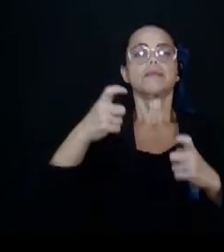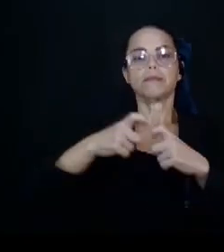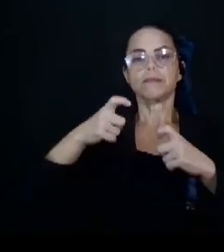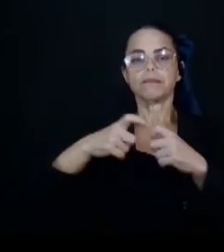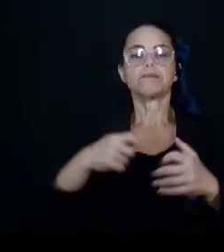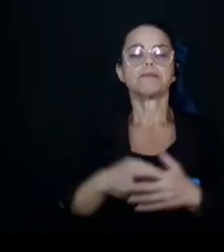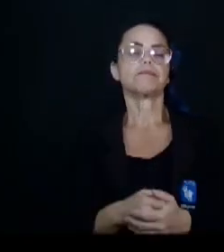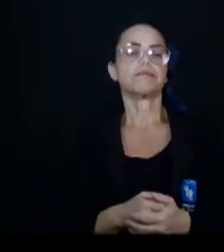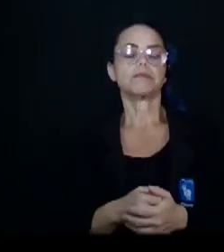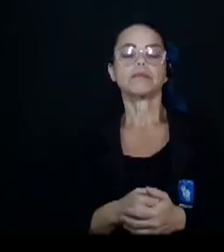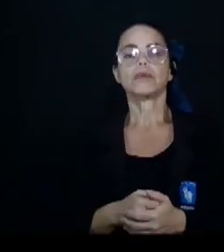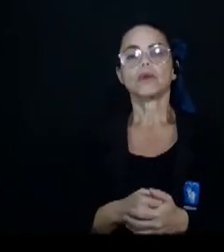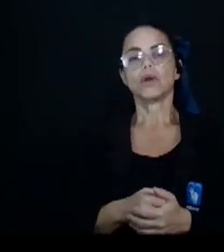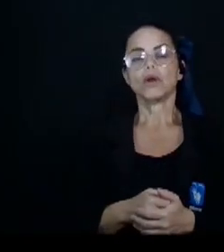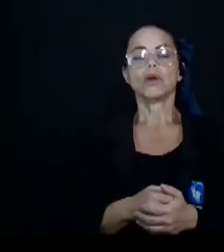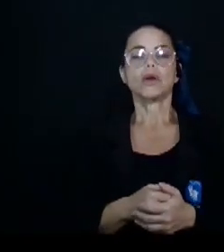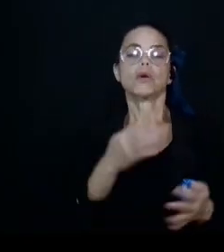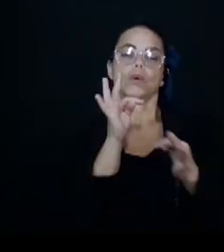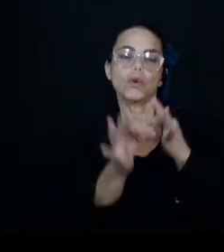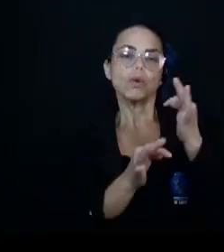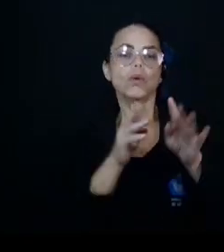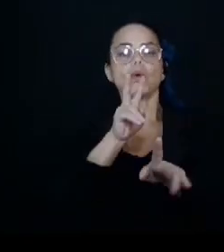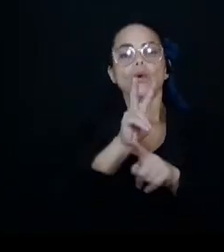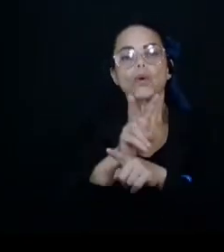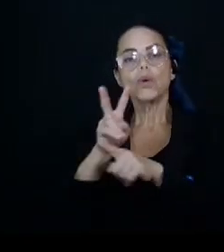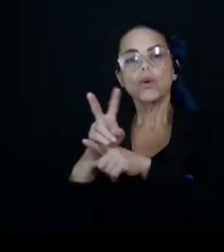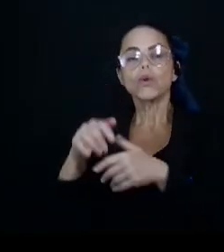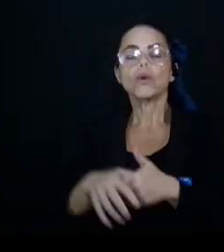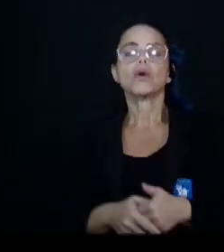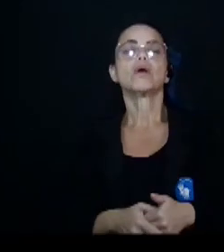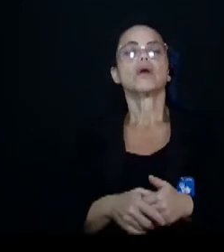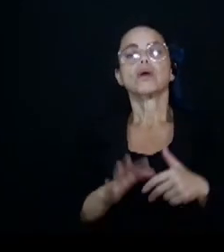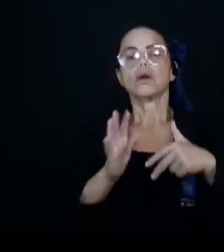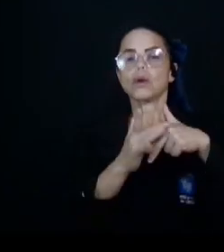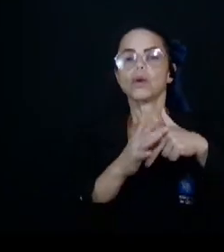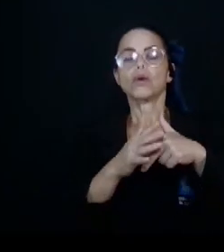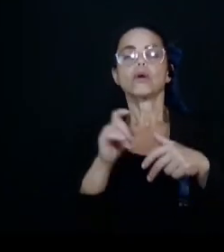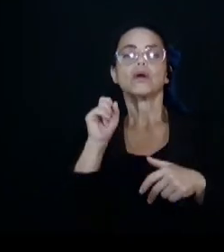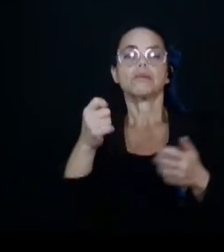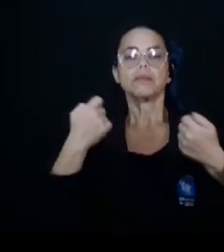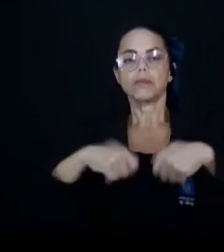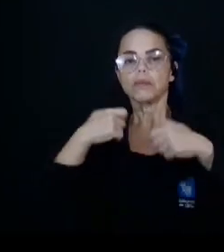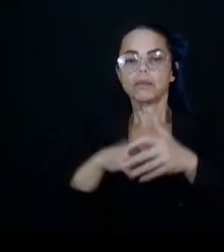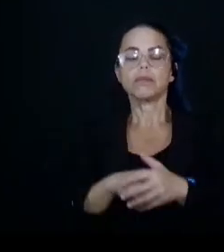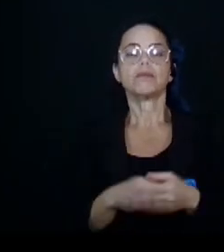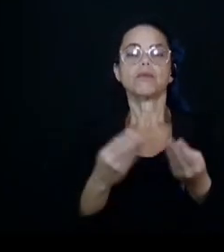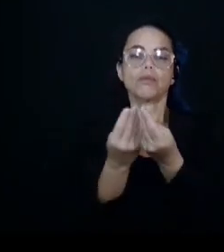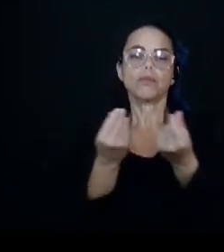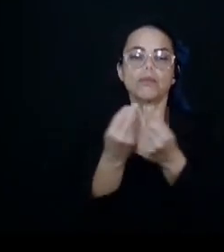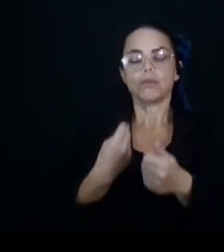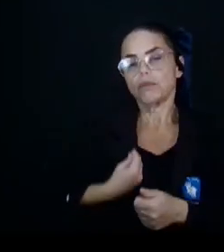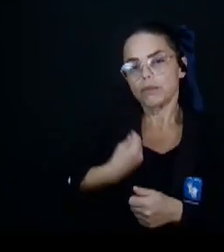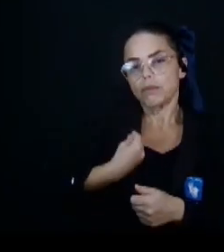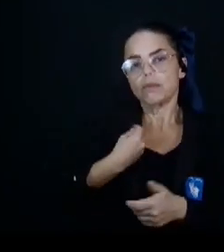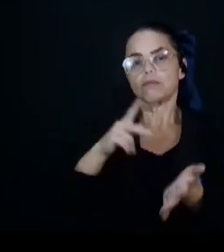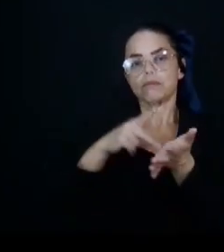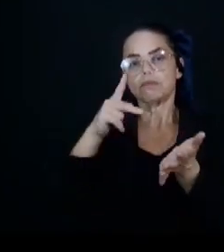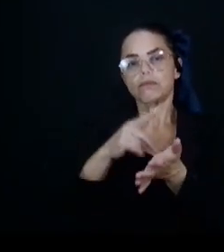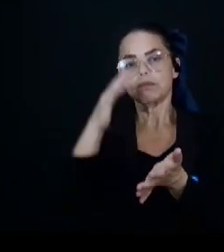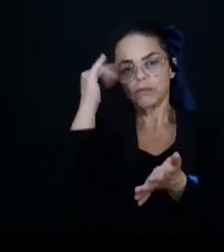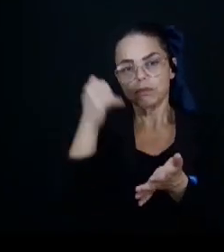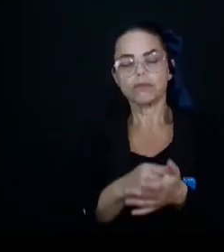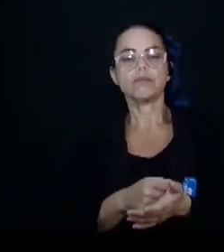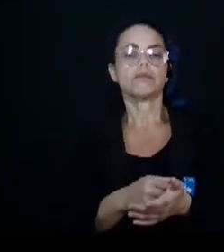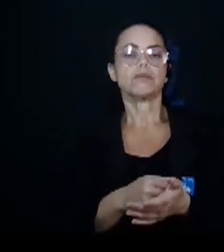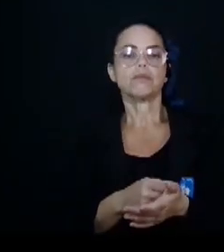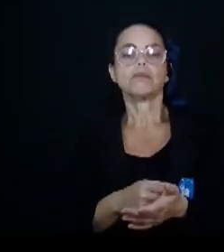desses cuidados, o que esse paciente precisa fazer? Né, a qualidade de vida mesmo, né, sabendo que ele tem